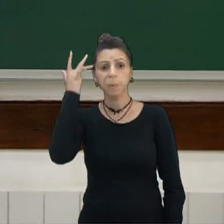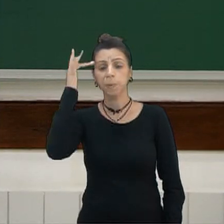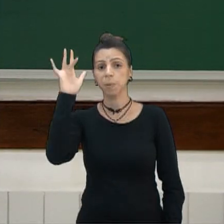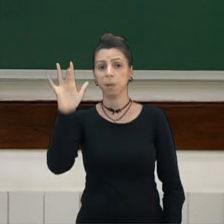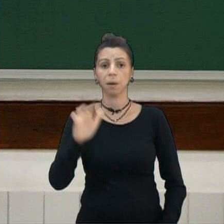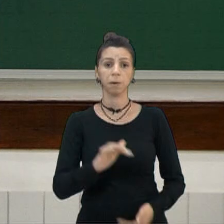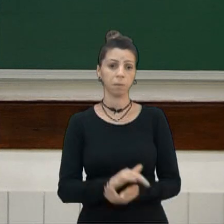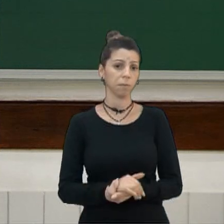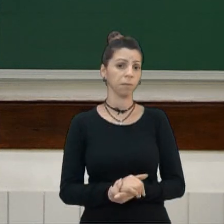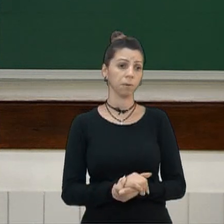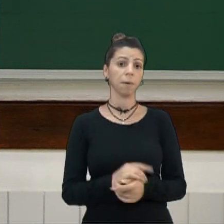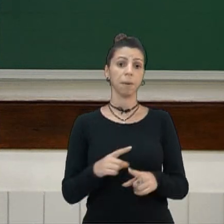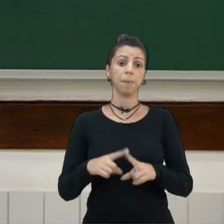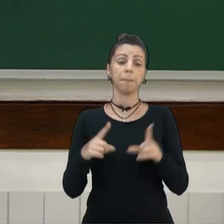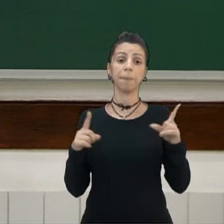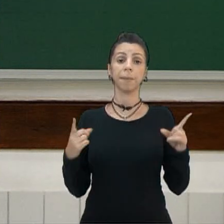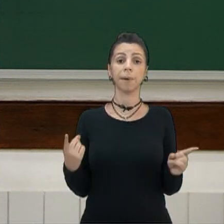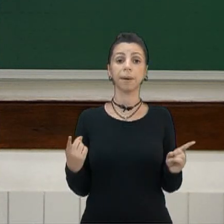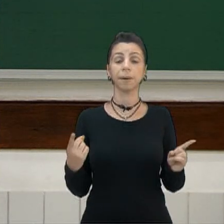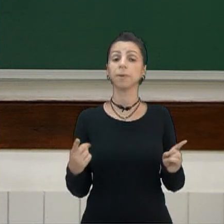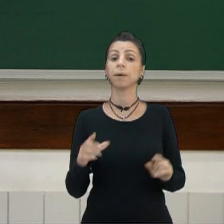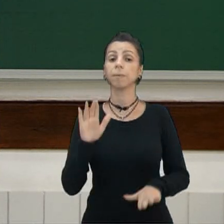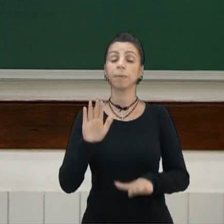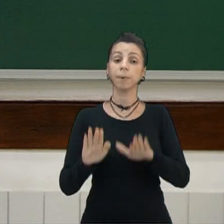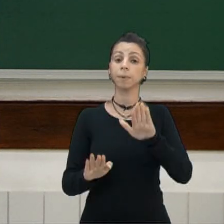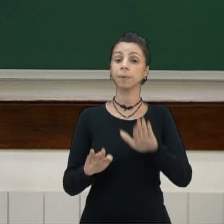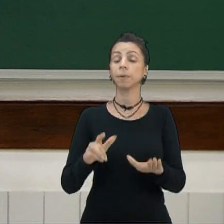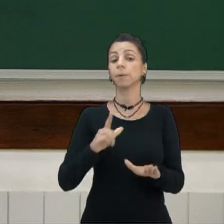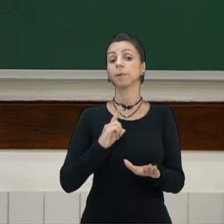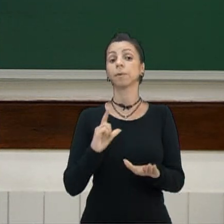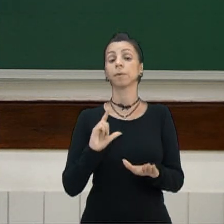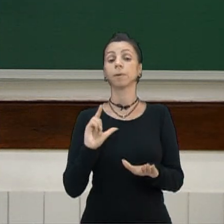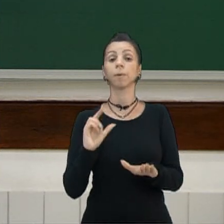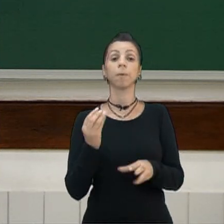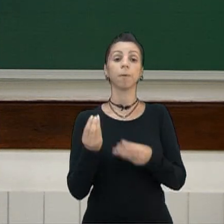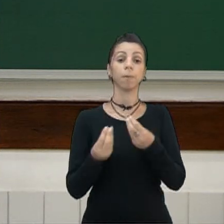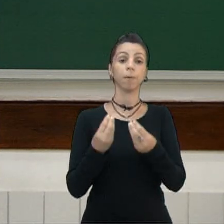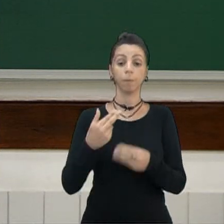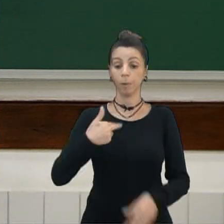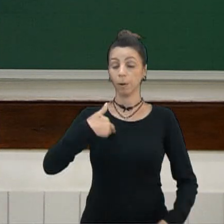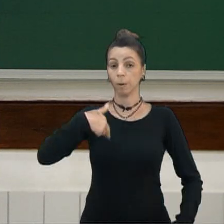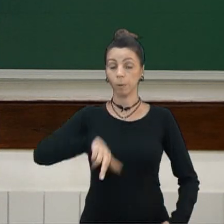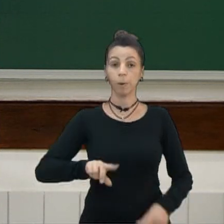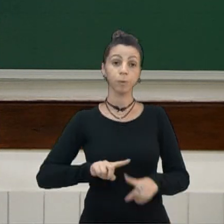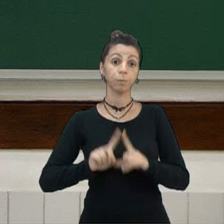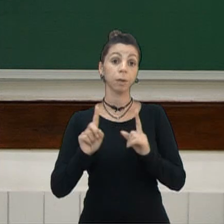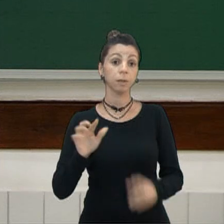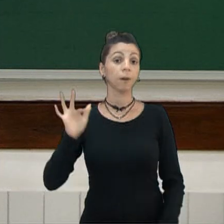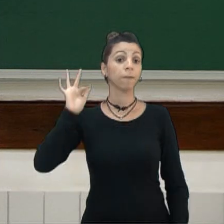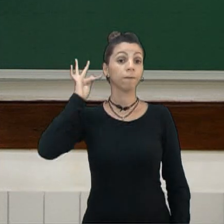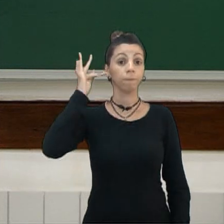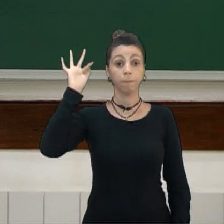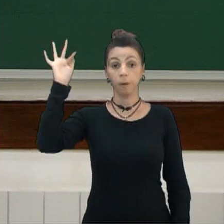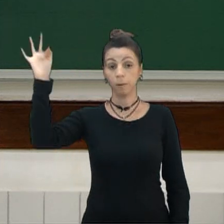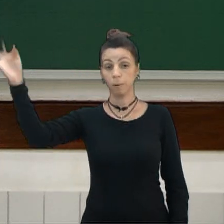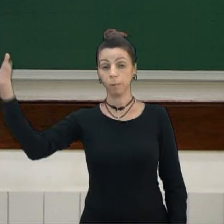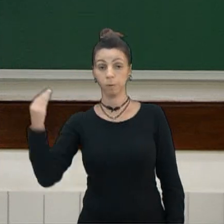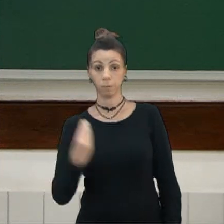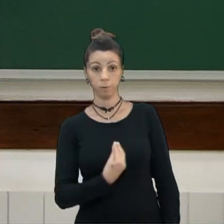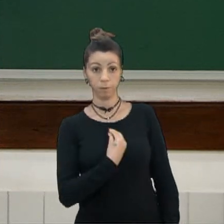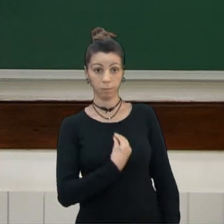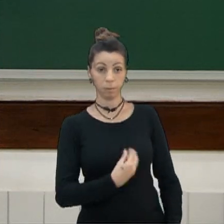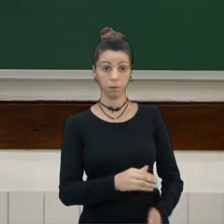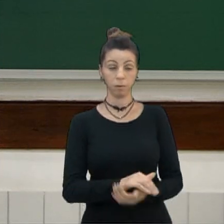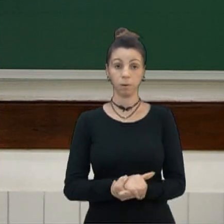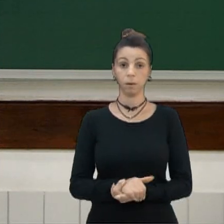são colocadas, que não são muitas vezes colocadas como religiões, mas são filosofias de vida, que é o caso da maçonaria,